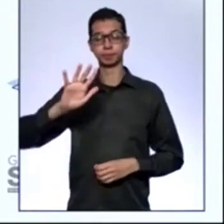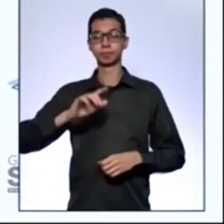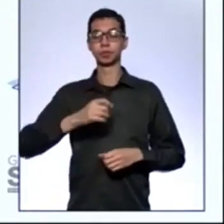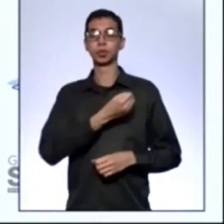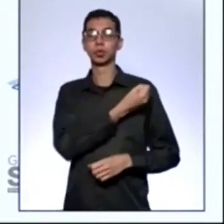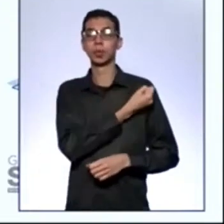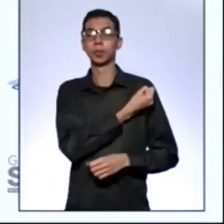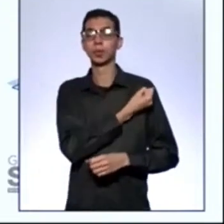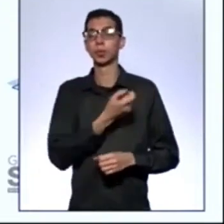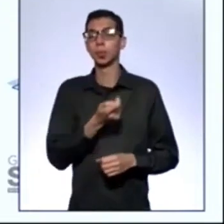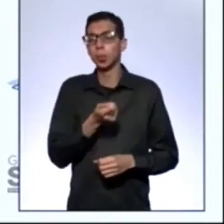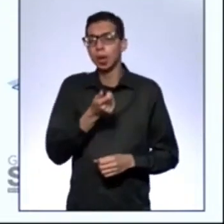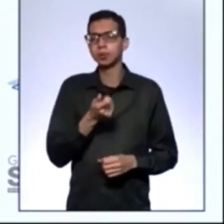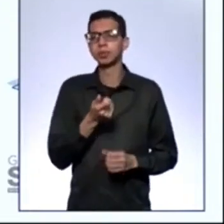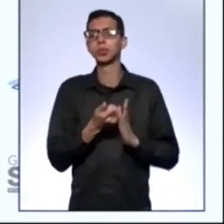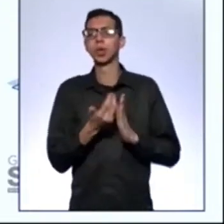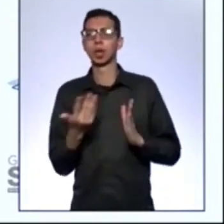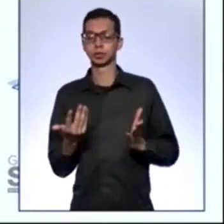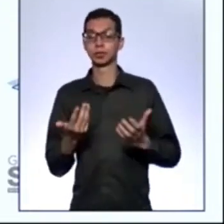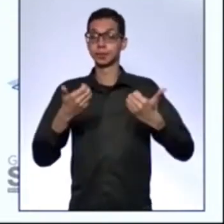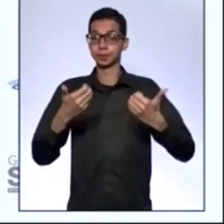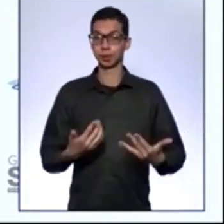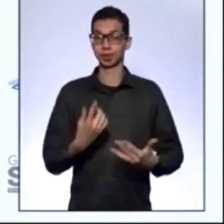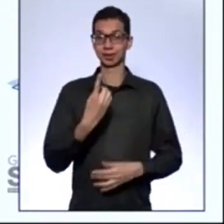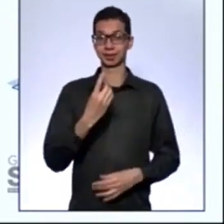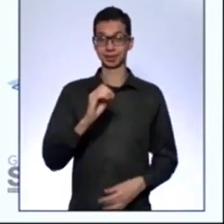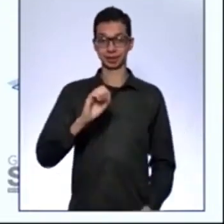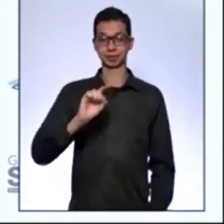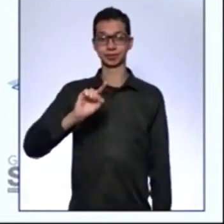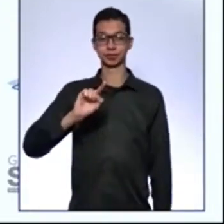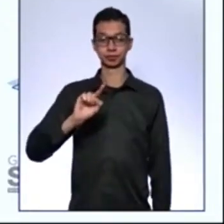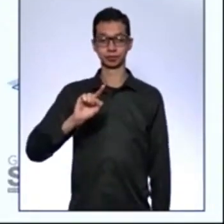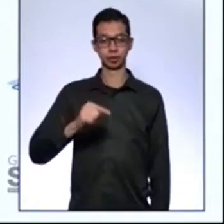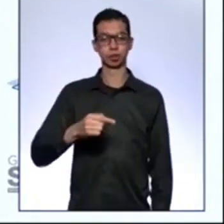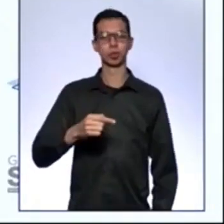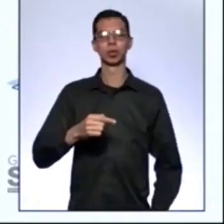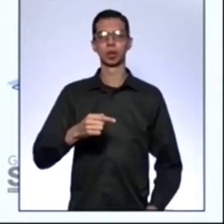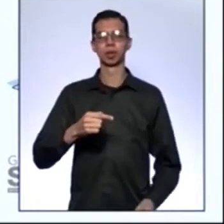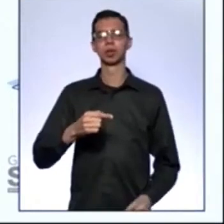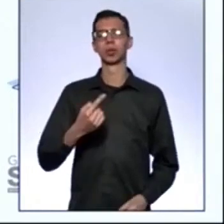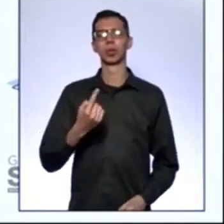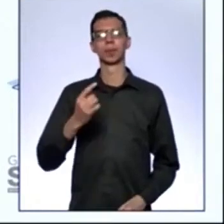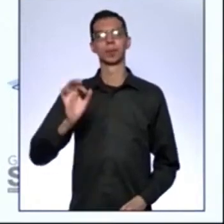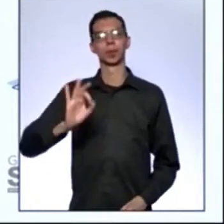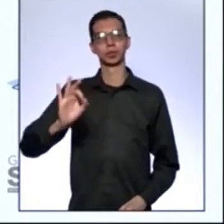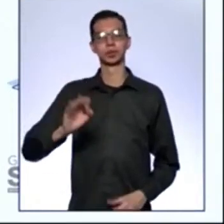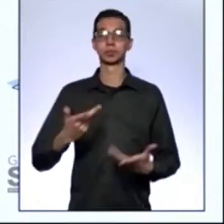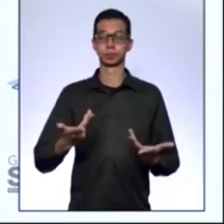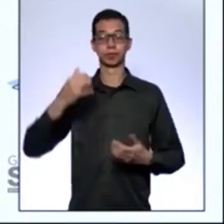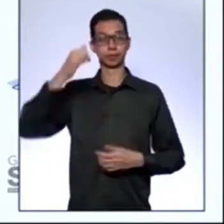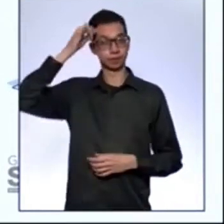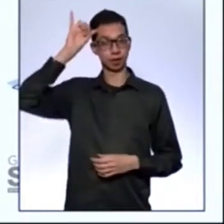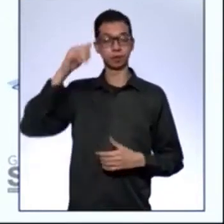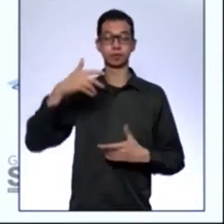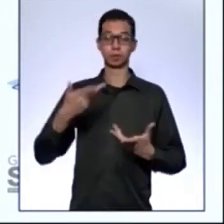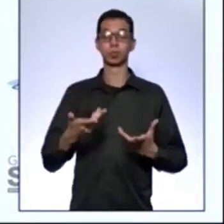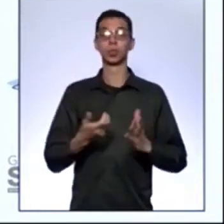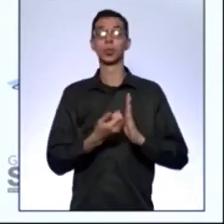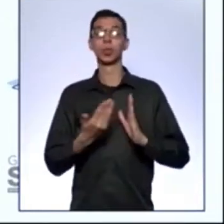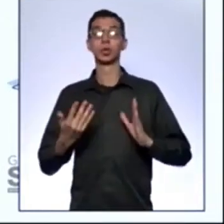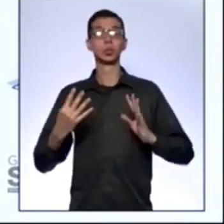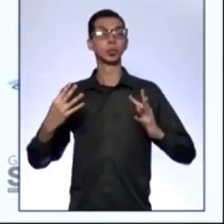10, por cento é a representatividade das vacas então a quantidade Total ex